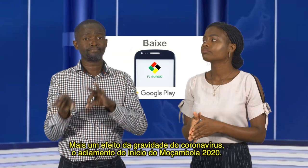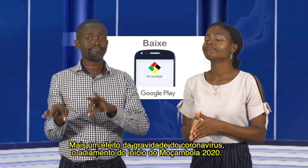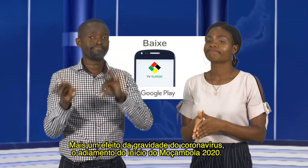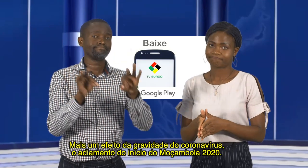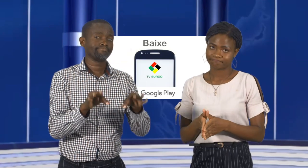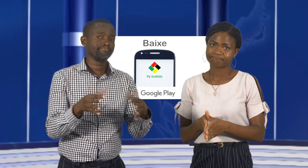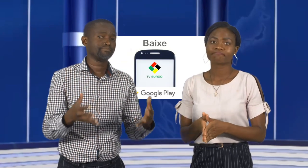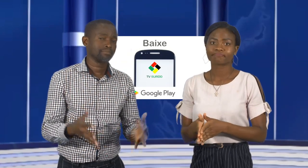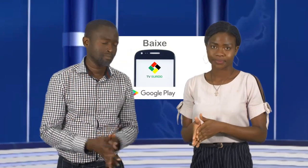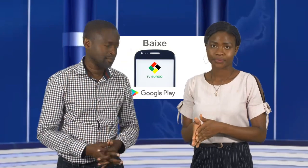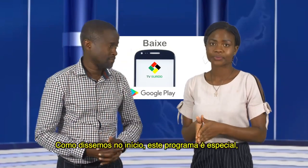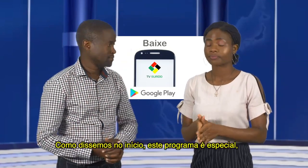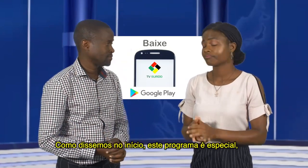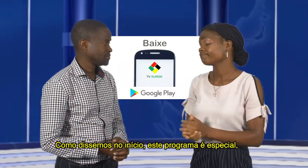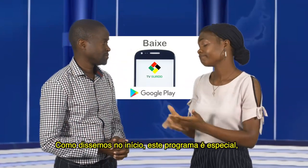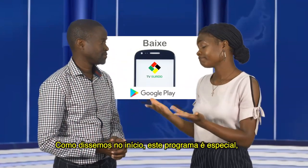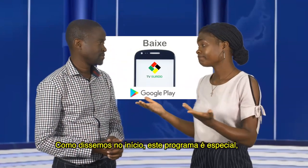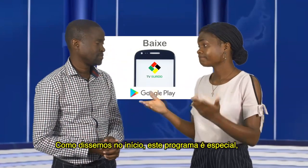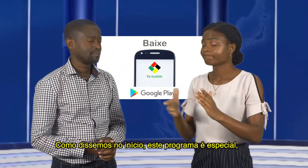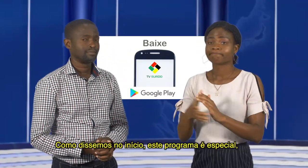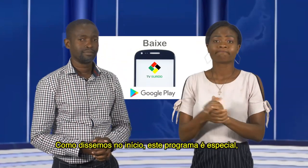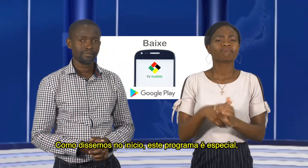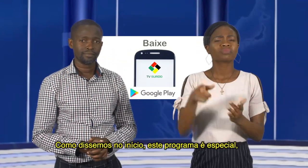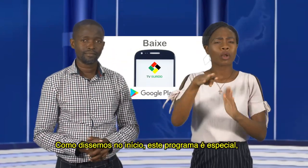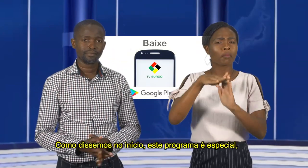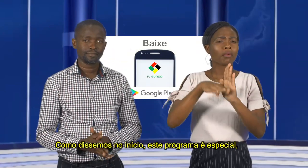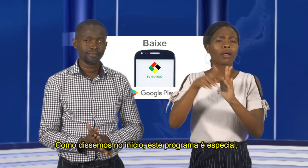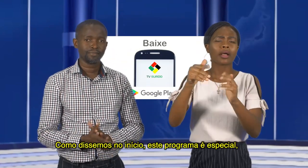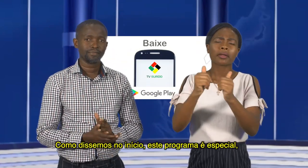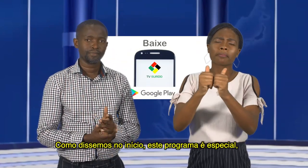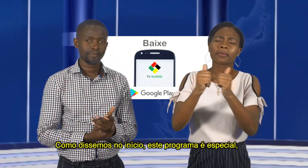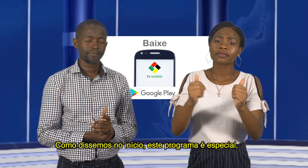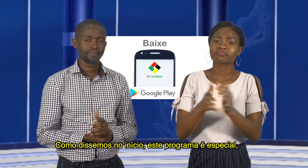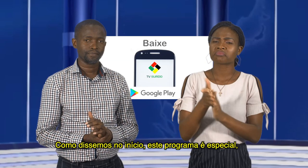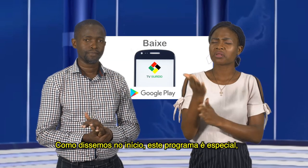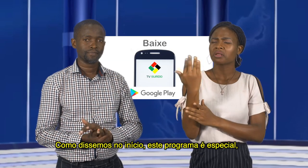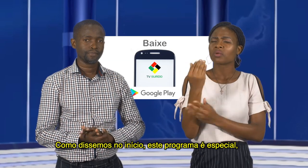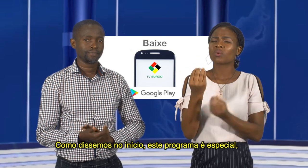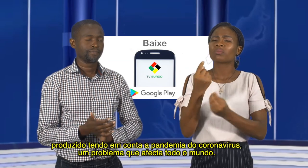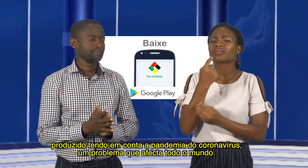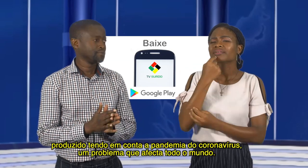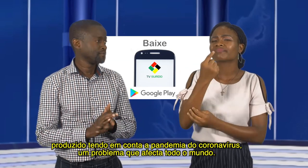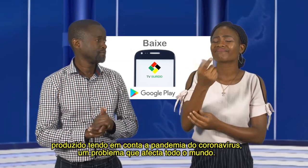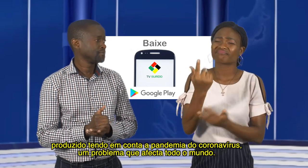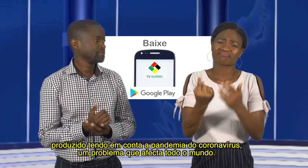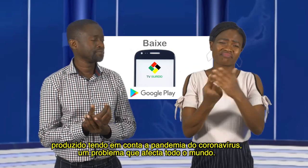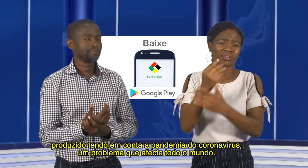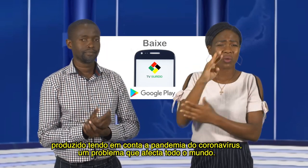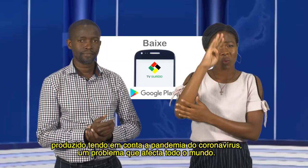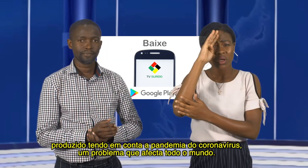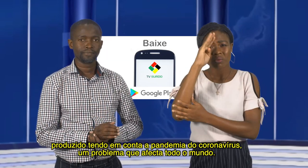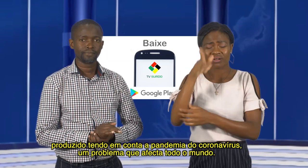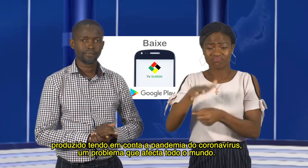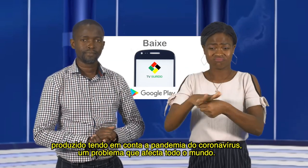2020. Como dissemos no início, este programa é especial, produzido tendo em